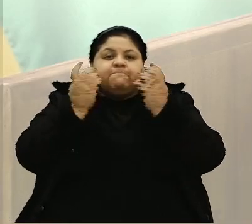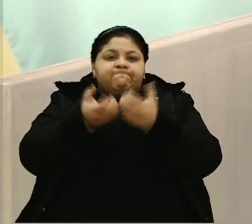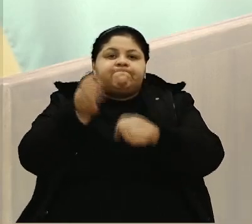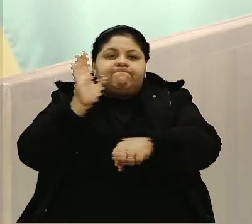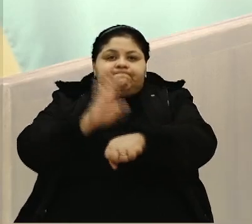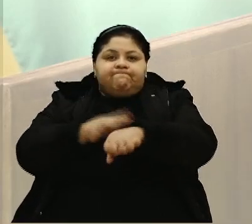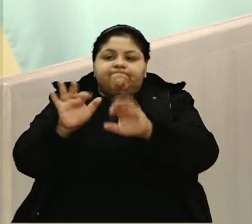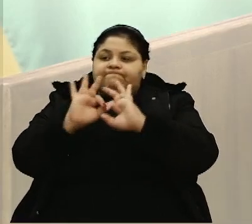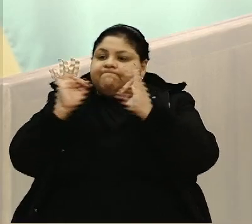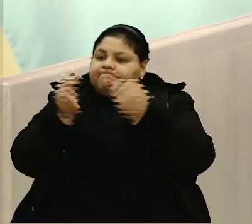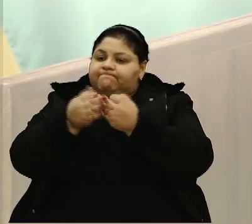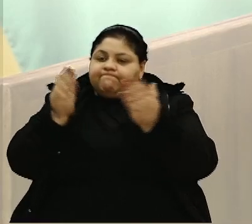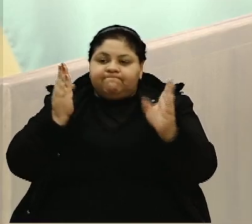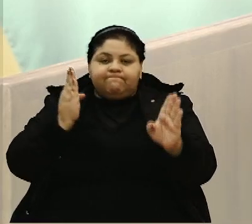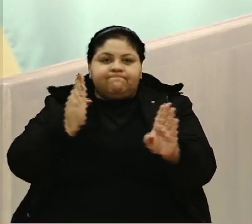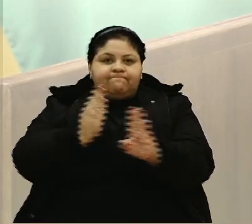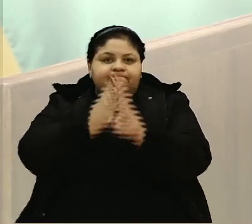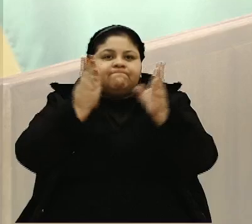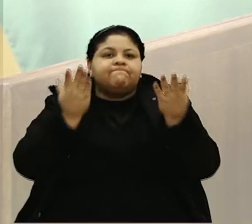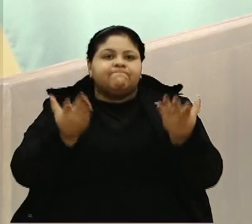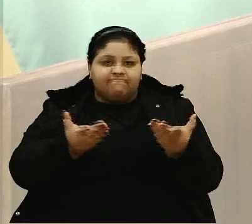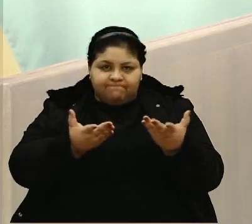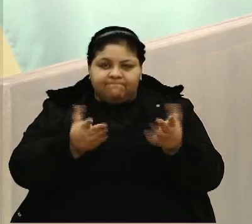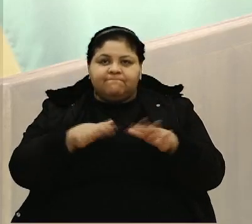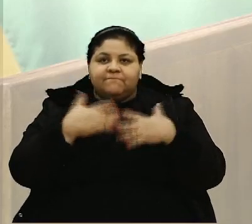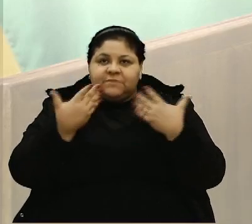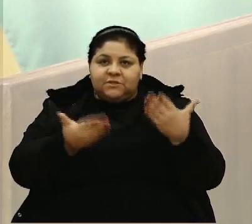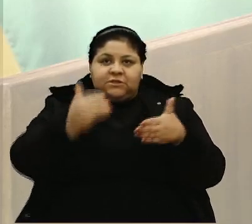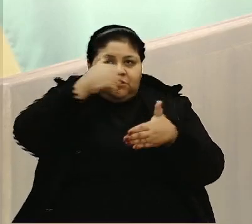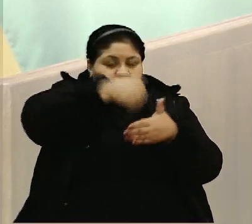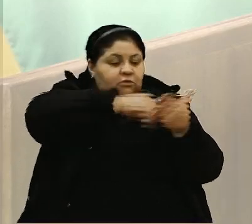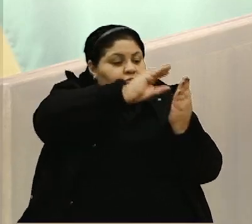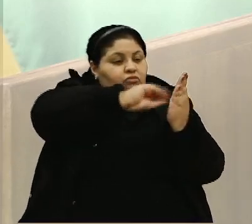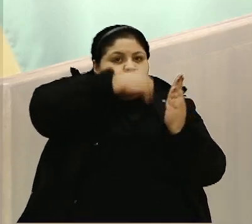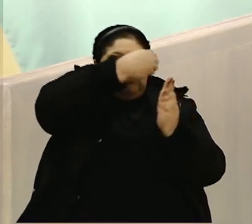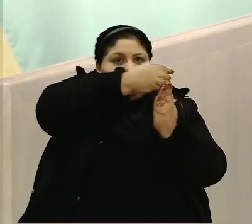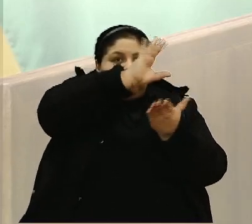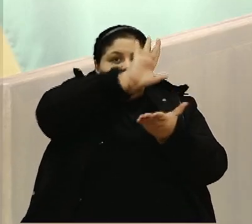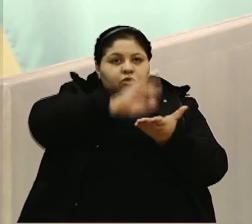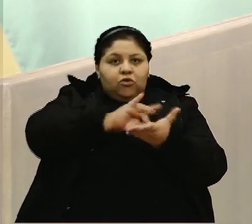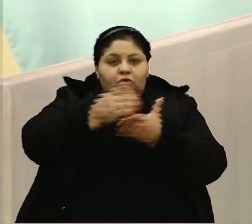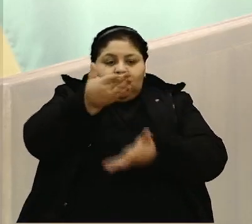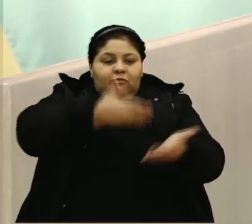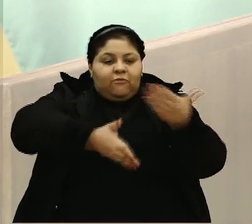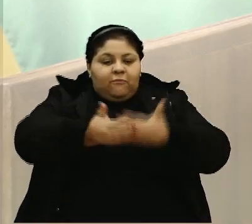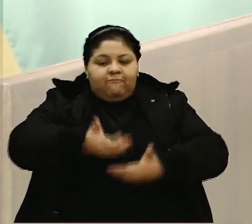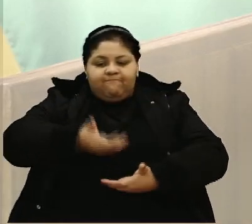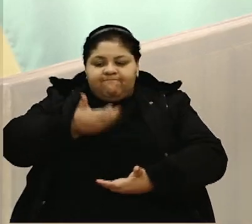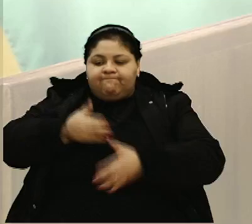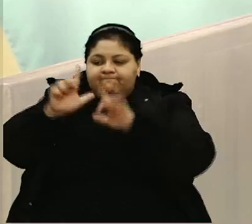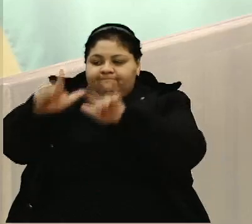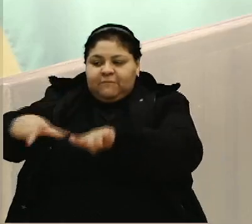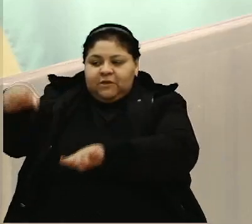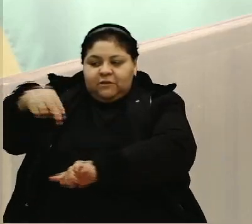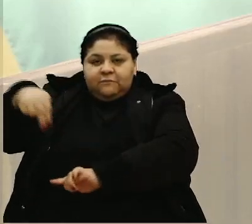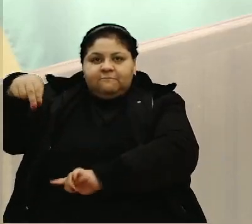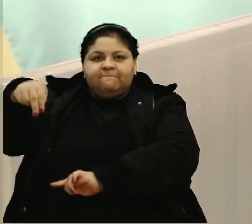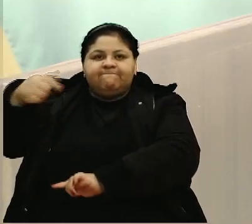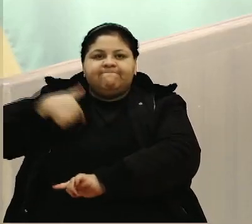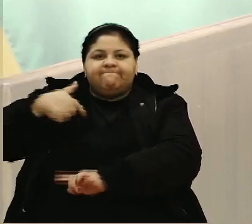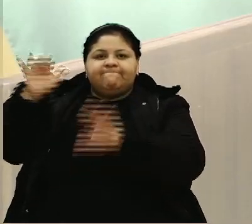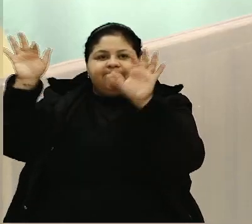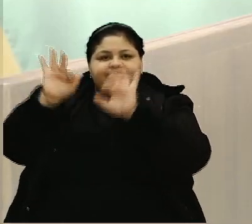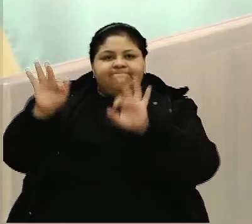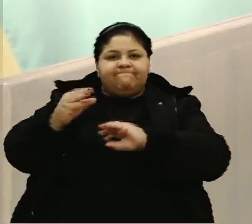que as famílias se encontram. Então, colocar no calendário do município o mutirão de Natal da Zona Norte, para mim é uma alegria